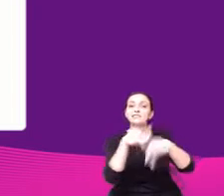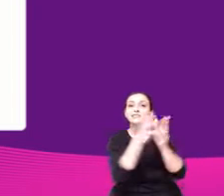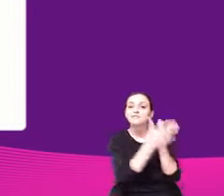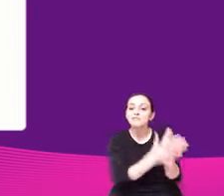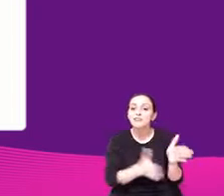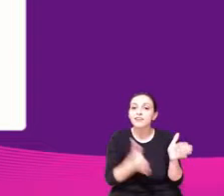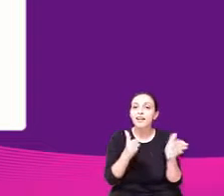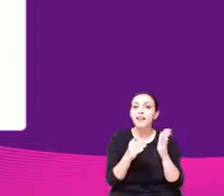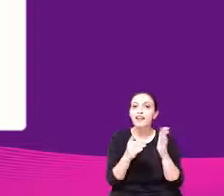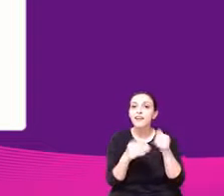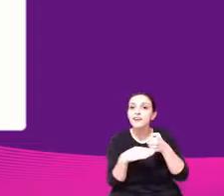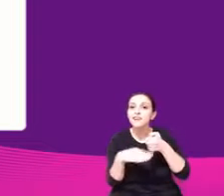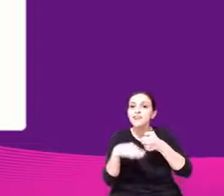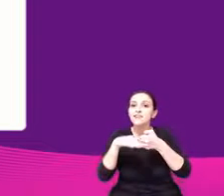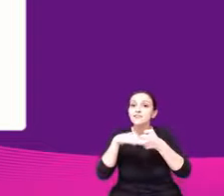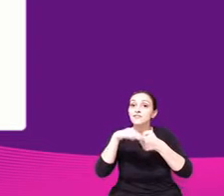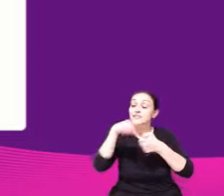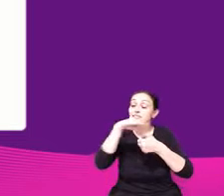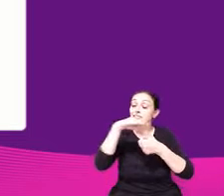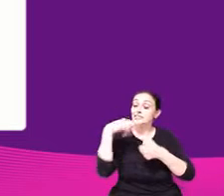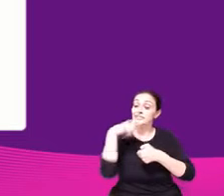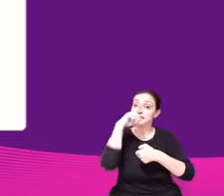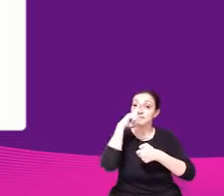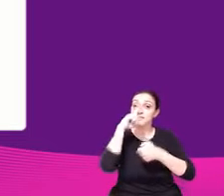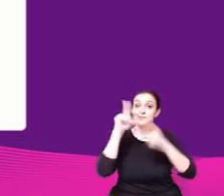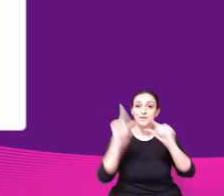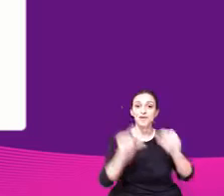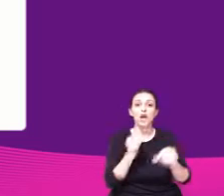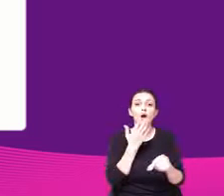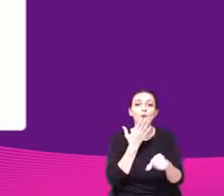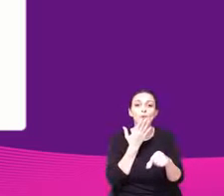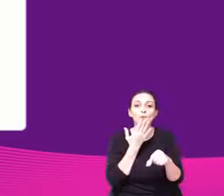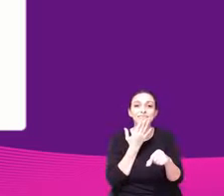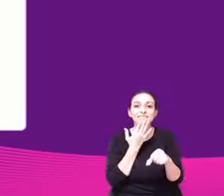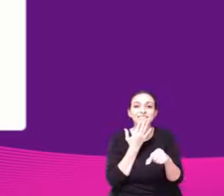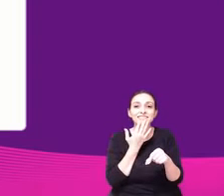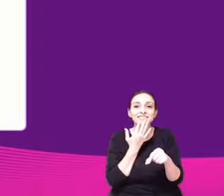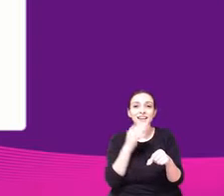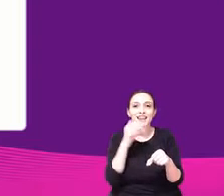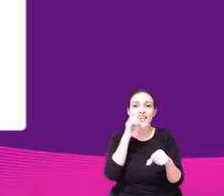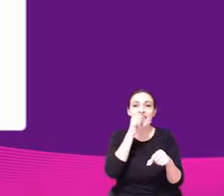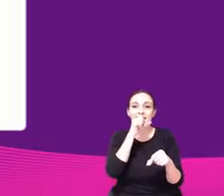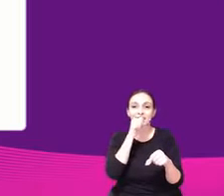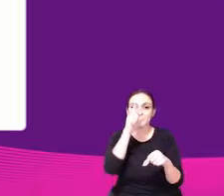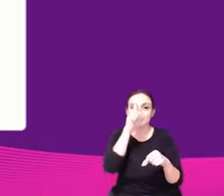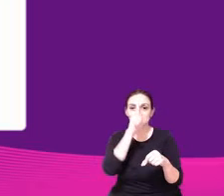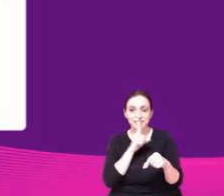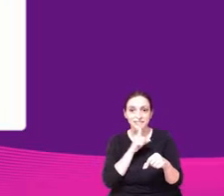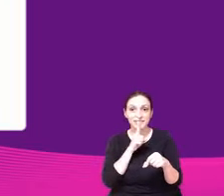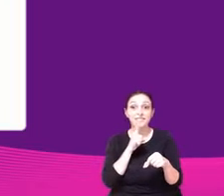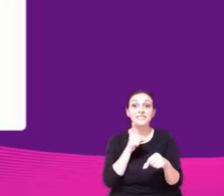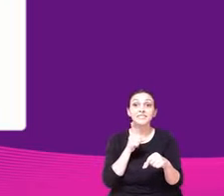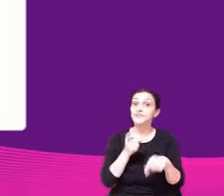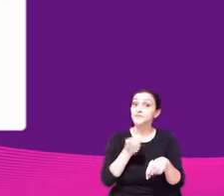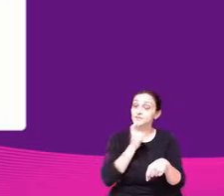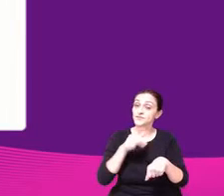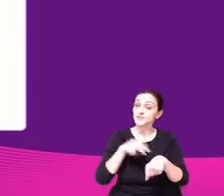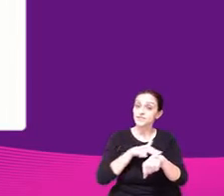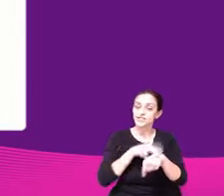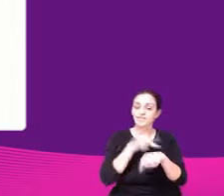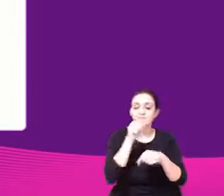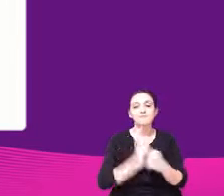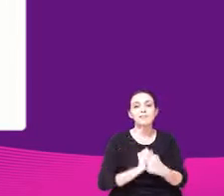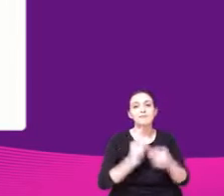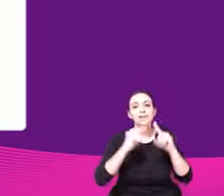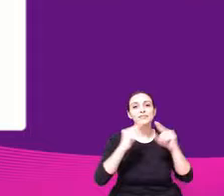de risco mais baixos, que estão aqui nas cores laranja, amarela e verde. Porém, na parte de baixo